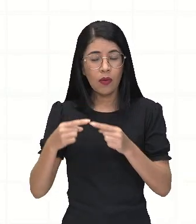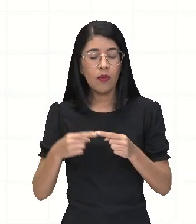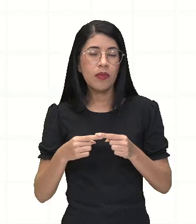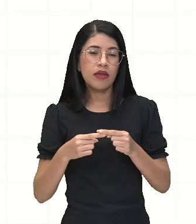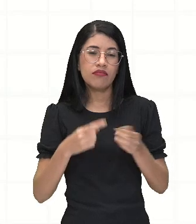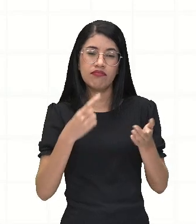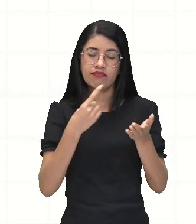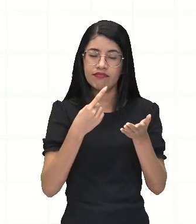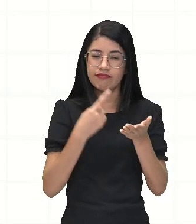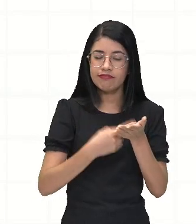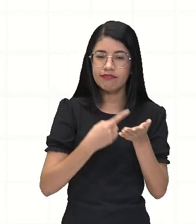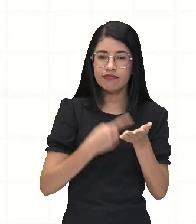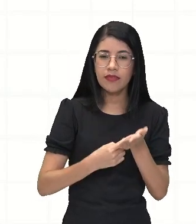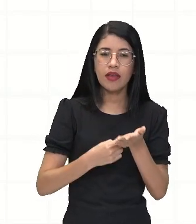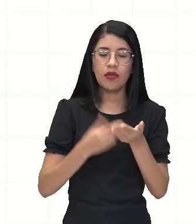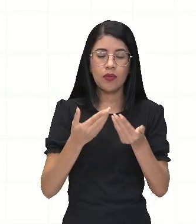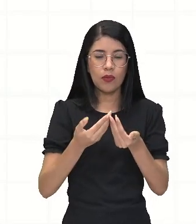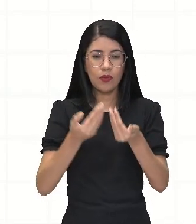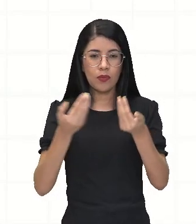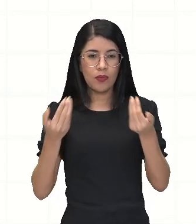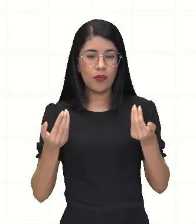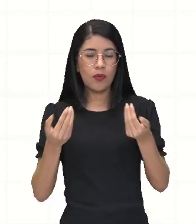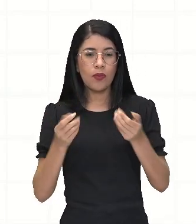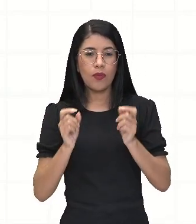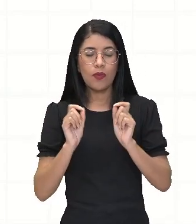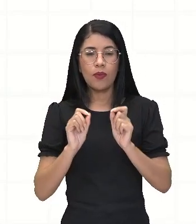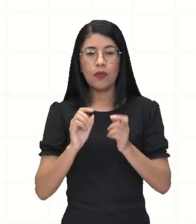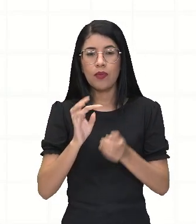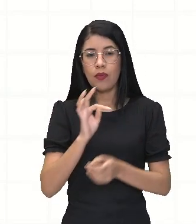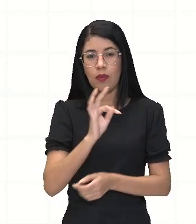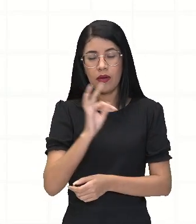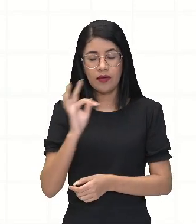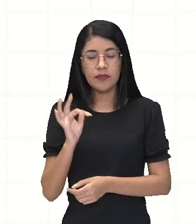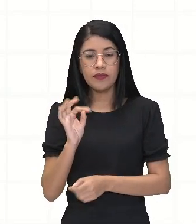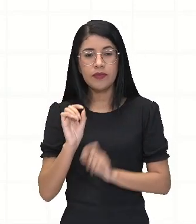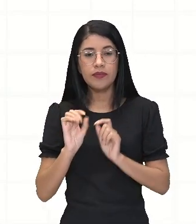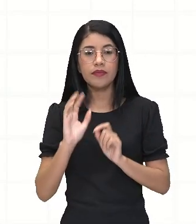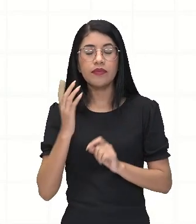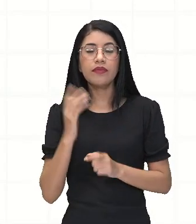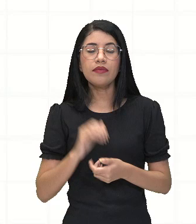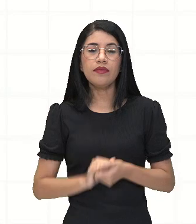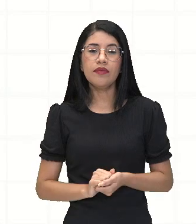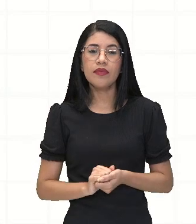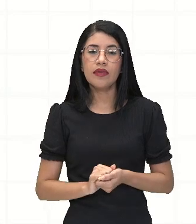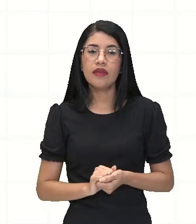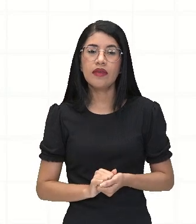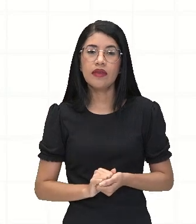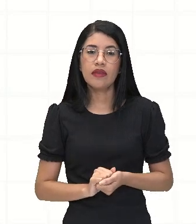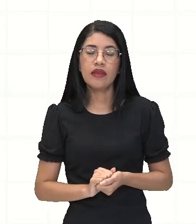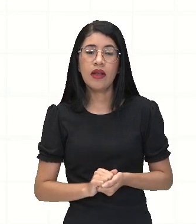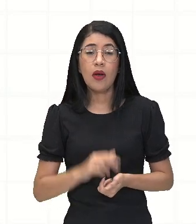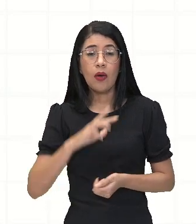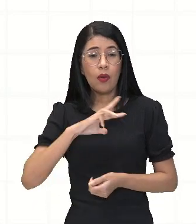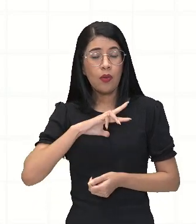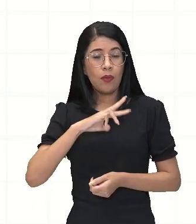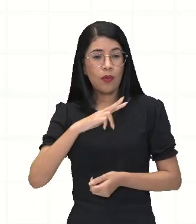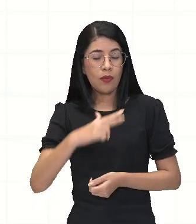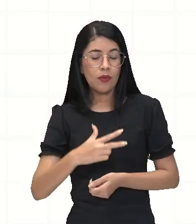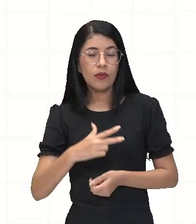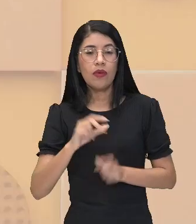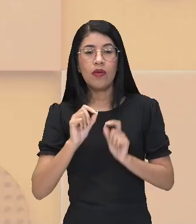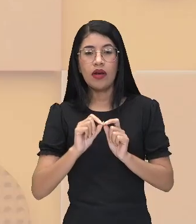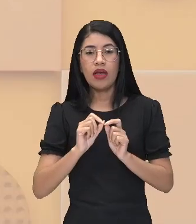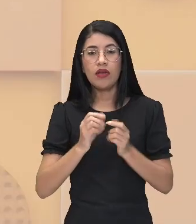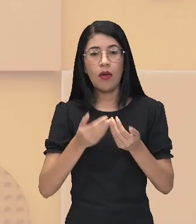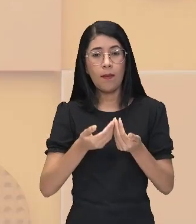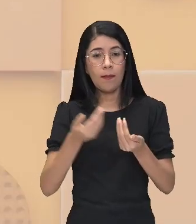lógica, de acordo com a divisão estabelecida pelo Tratado de Tordesilhas, a parte que competia a Portugal era somente